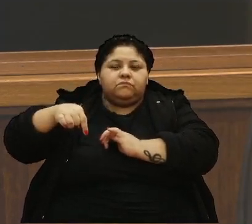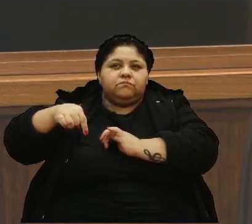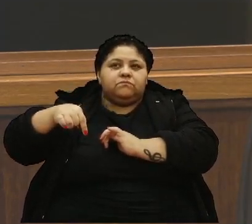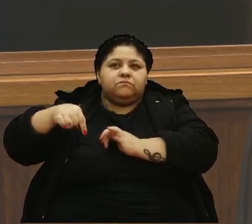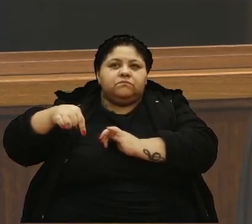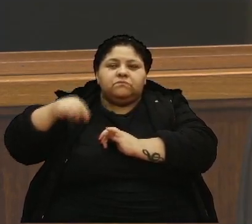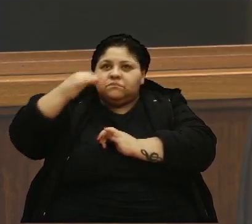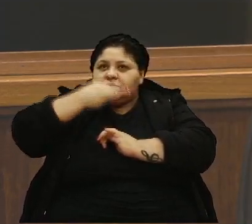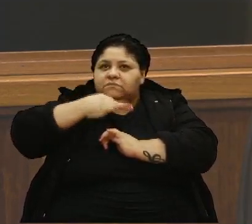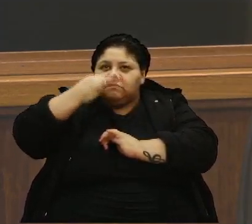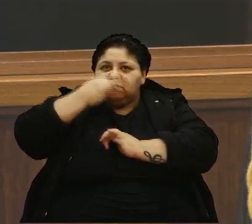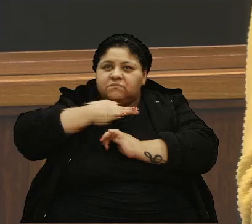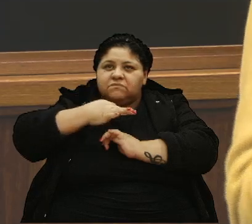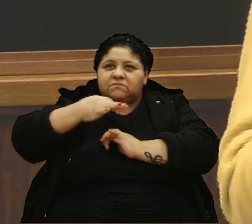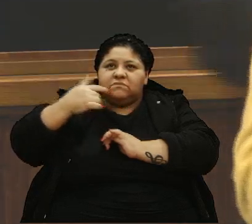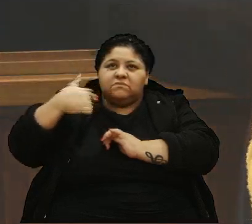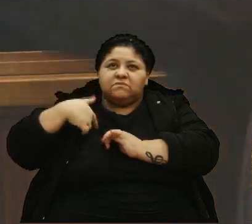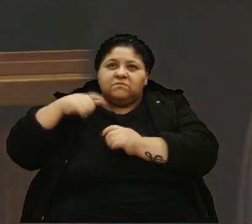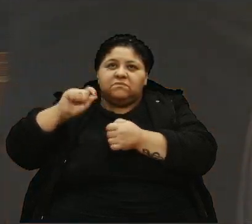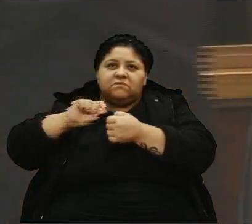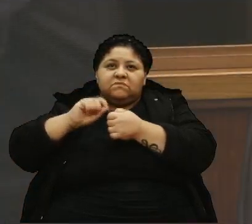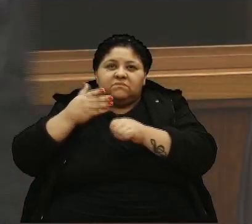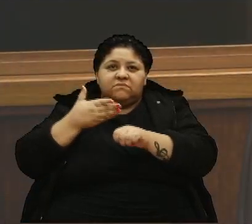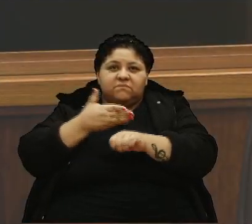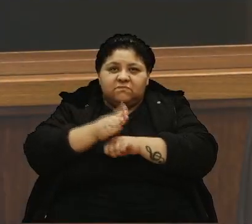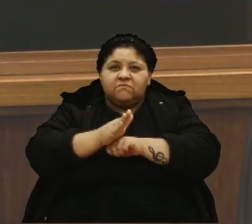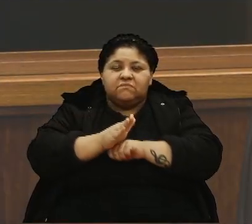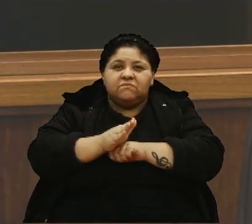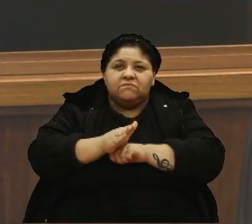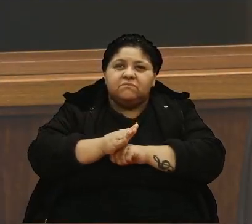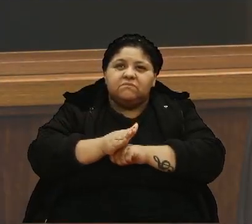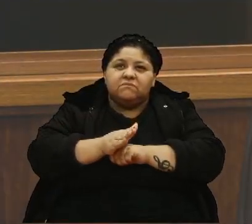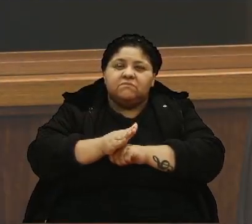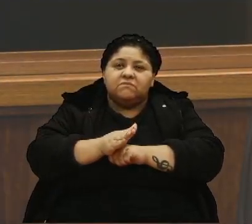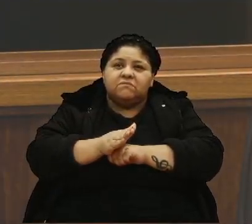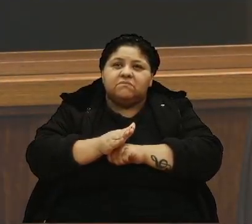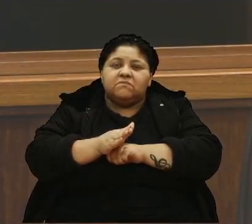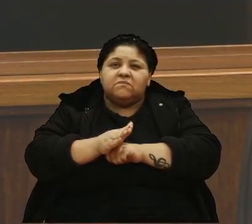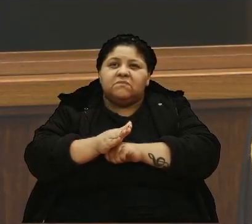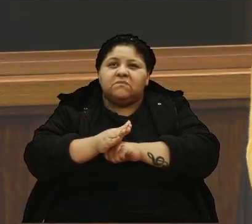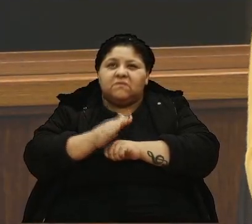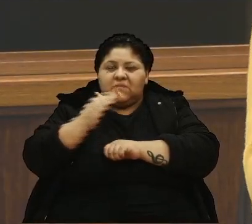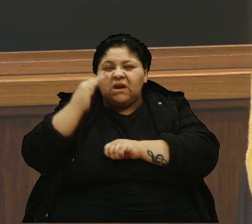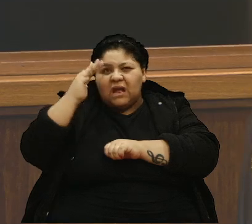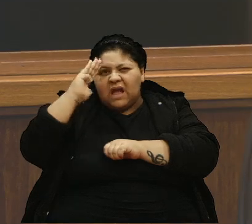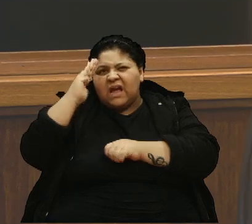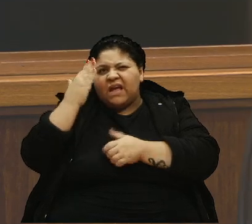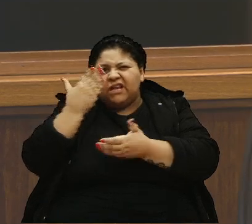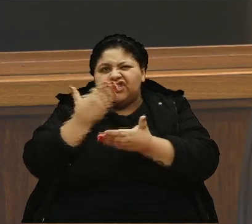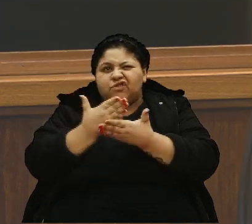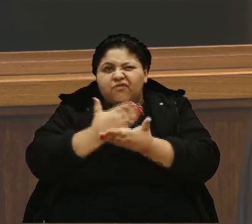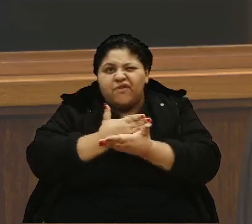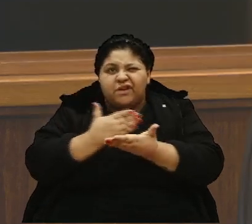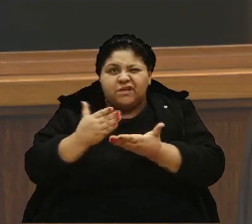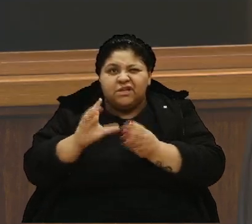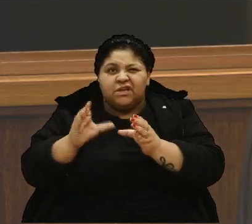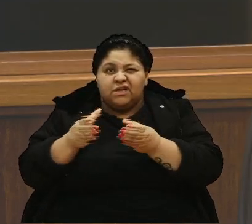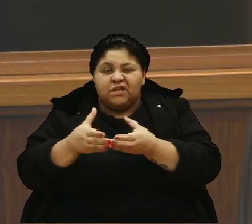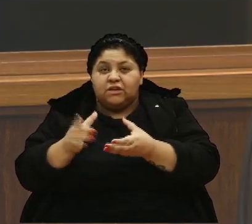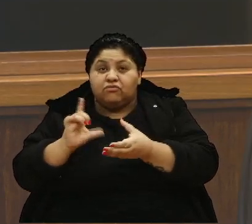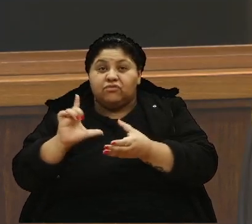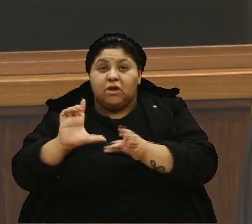em Caxias, eu fazia parte, devo entrar novamente com essa frente, mas de certa forma, mesmo não tendo